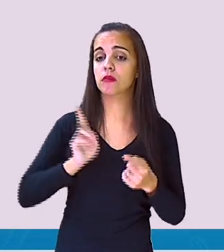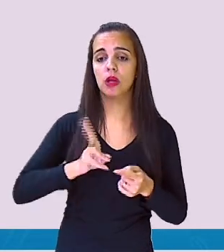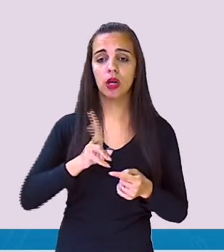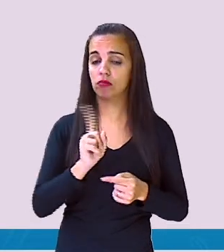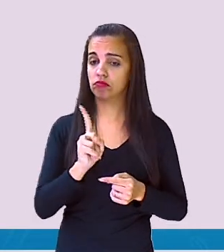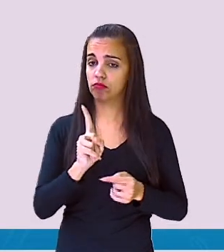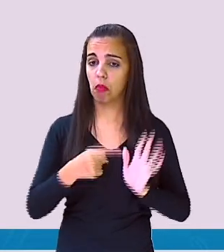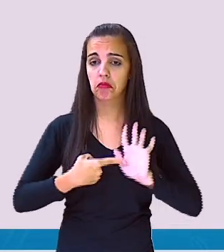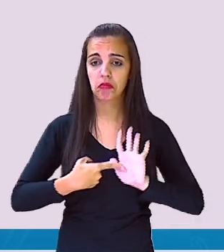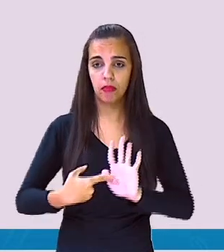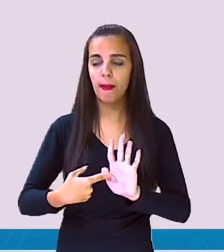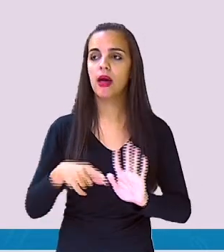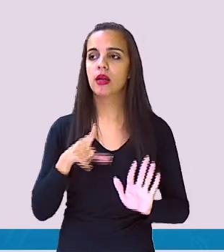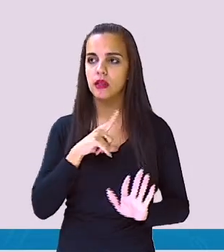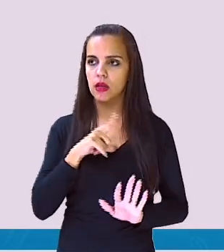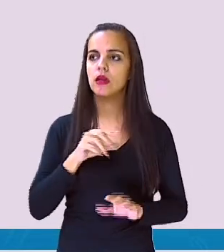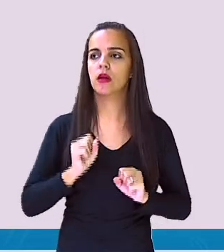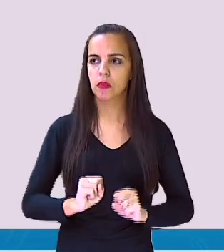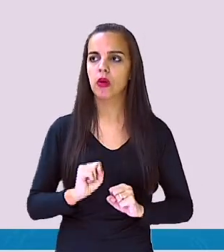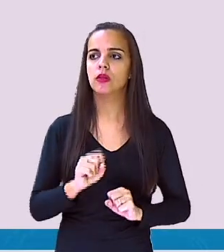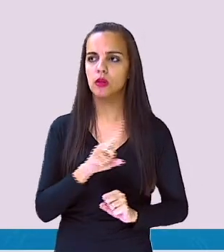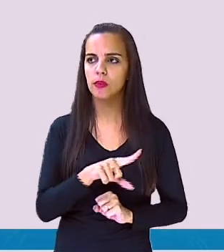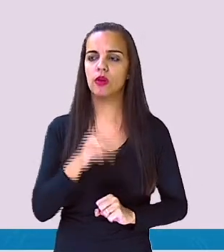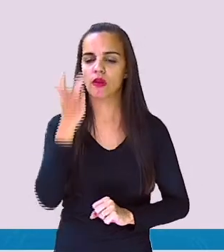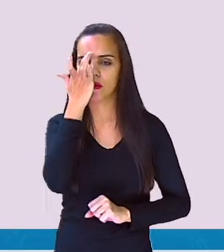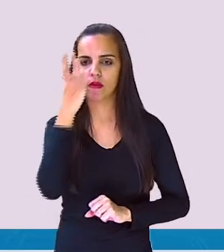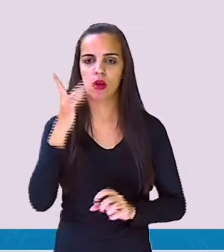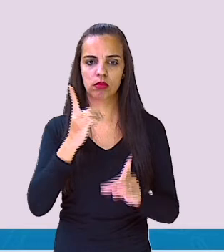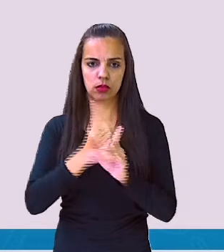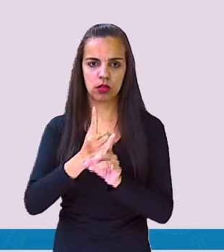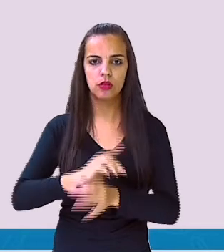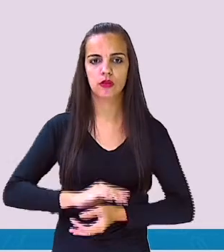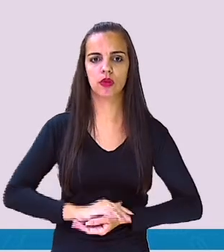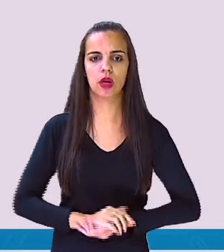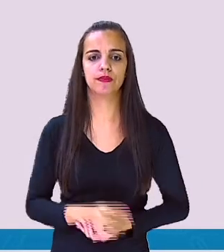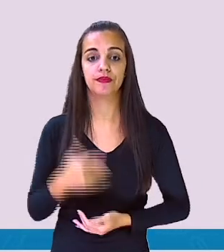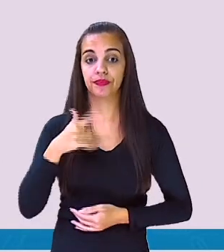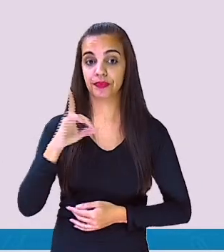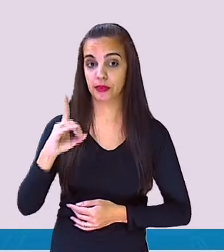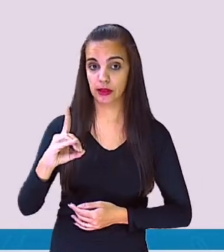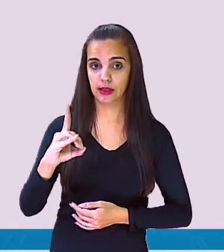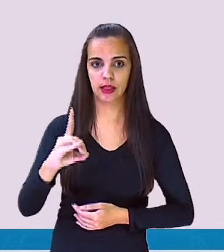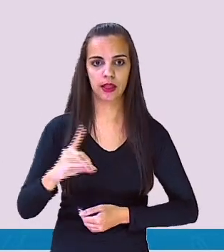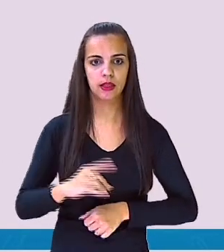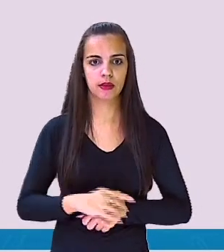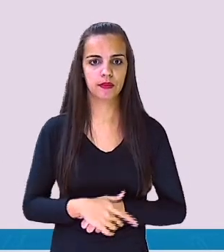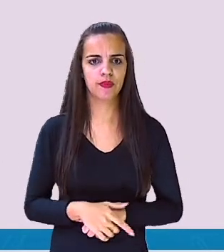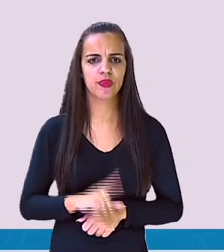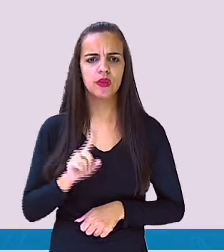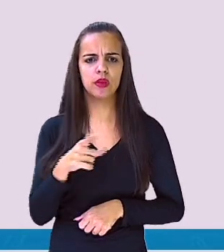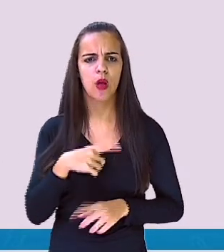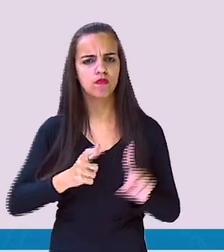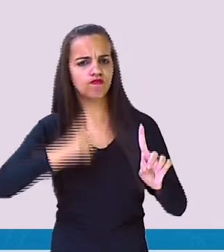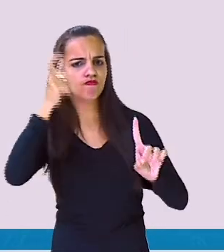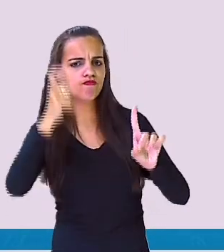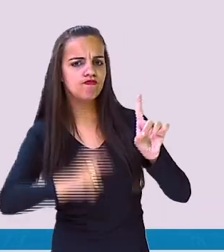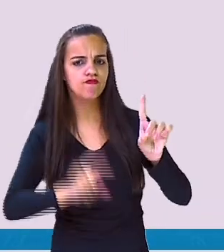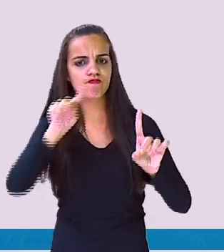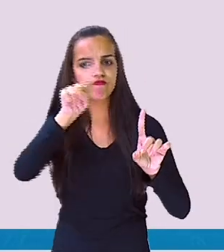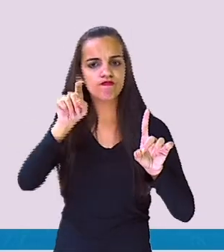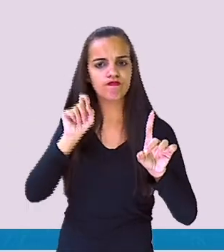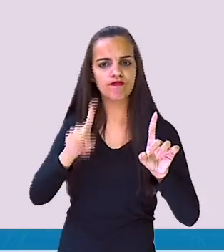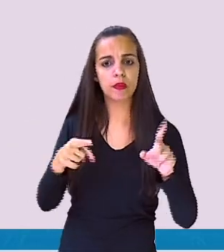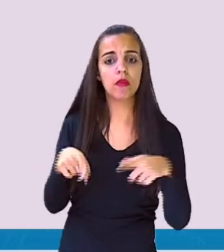ali escondidinho, ele pode ser facilmente identificado. Letra D. Sujeito indeterminado